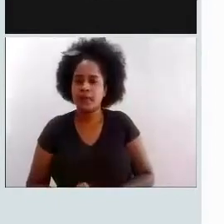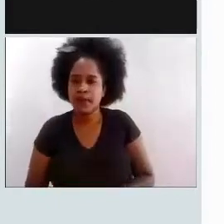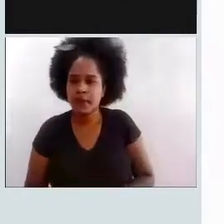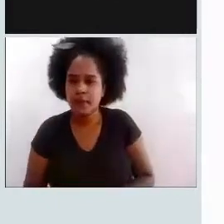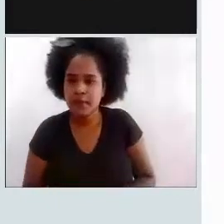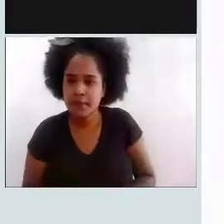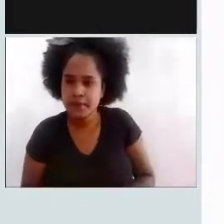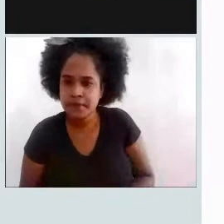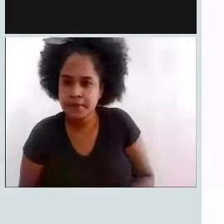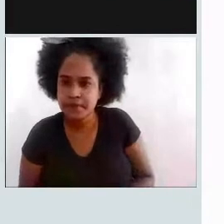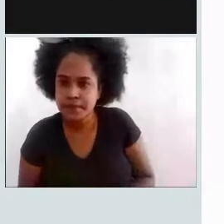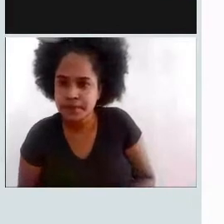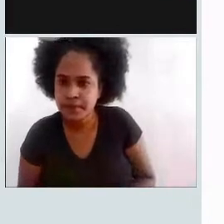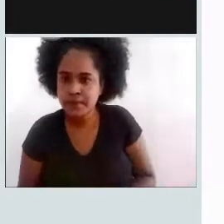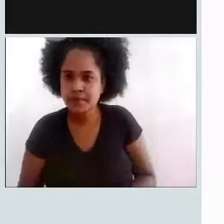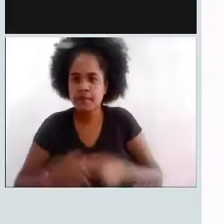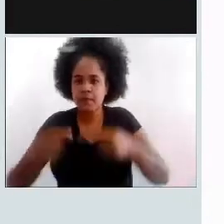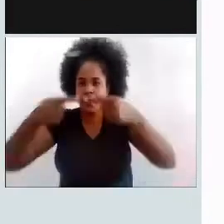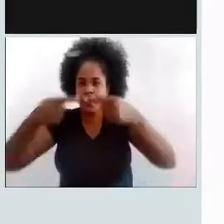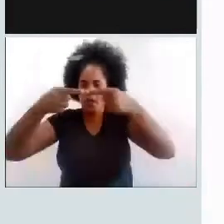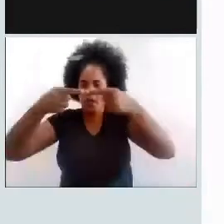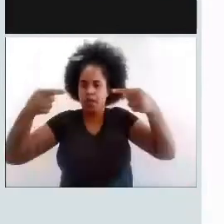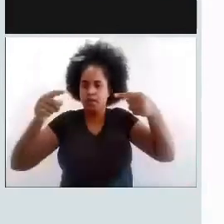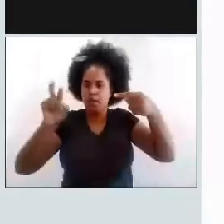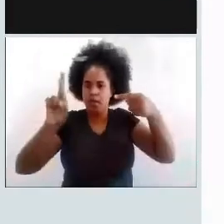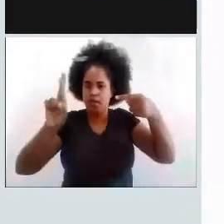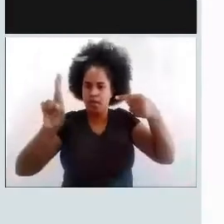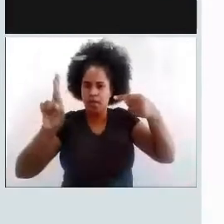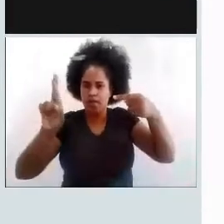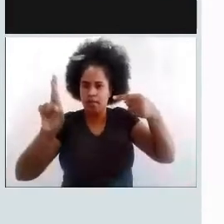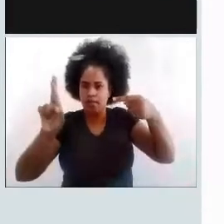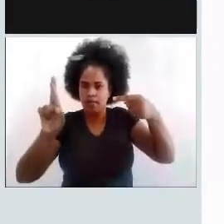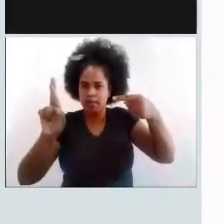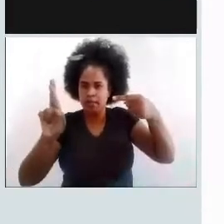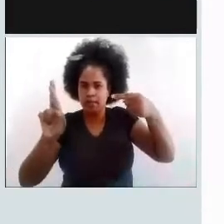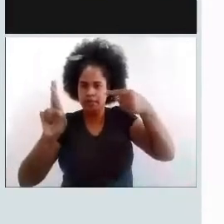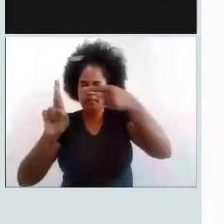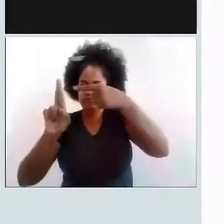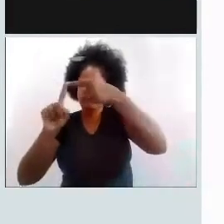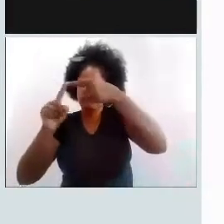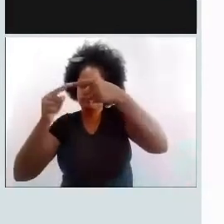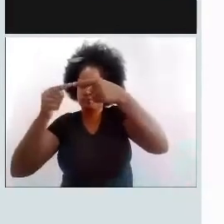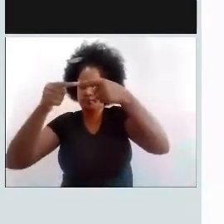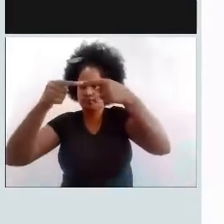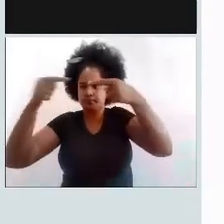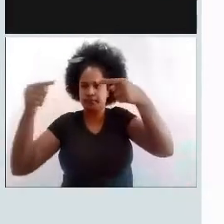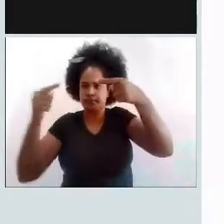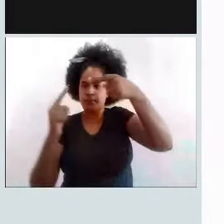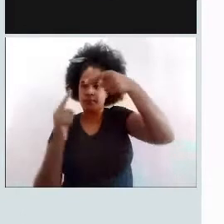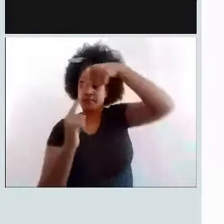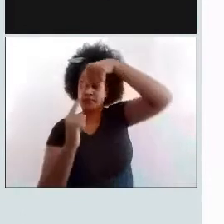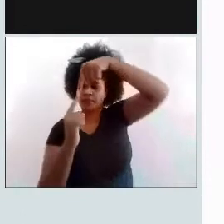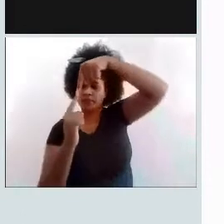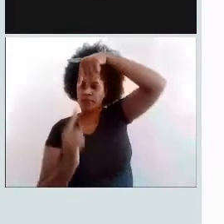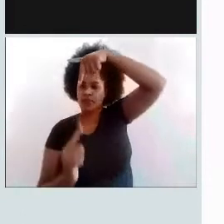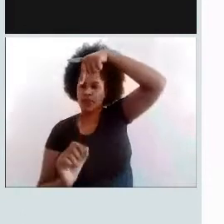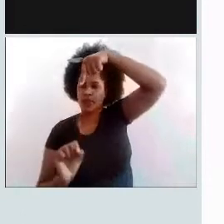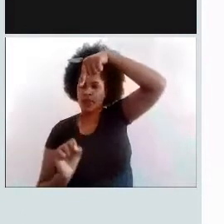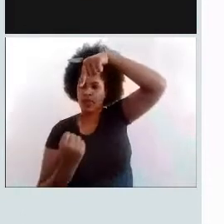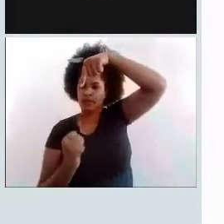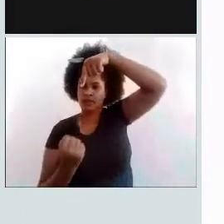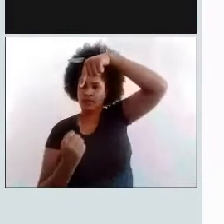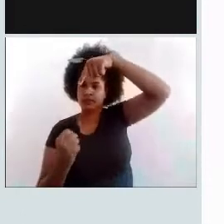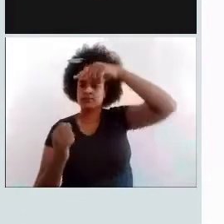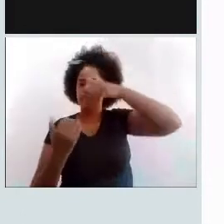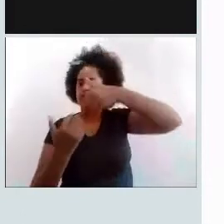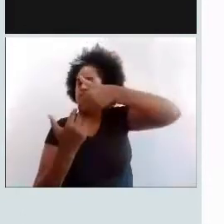e vejam a posição da reta S. Vocês estão vendo que elas não têm nada em comum e